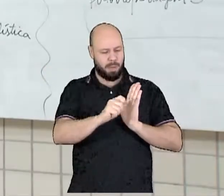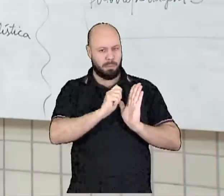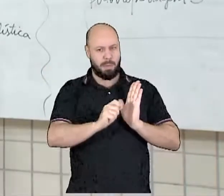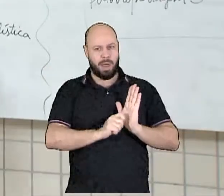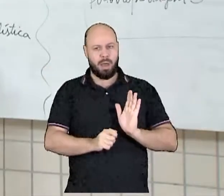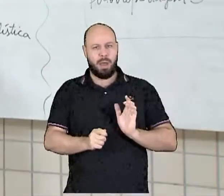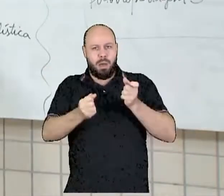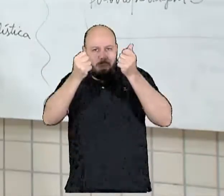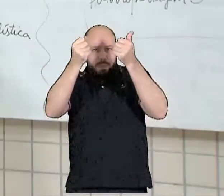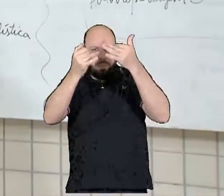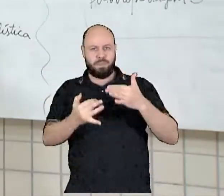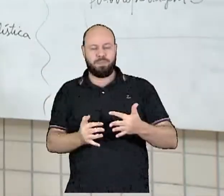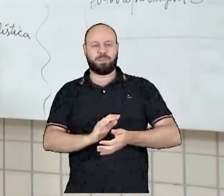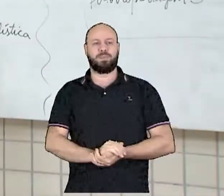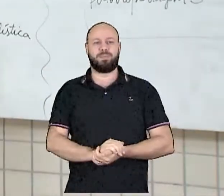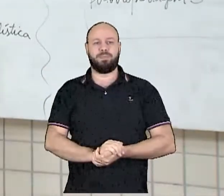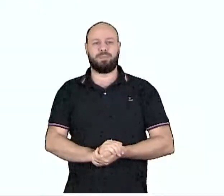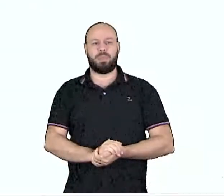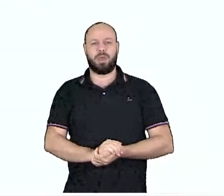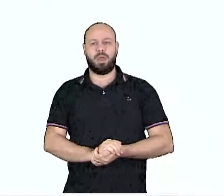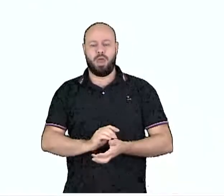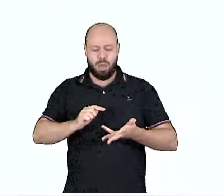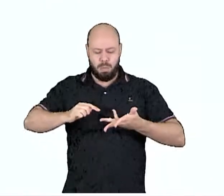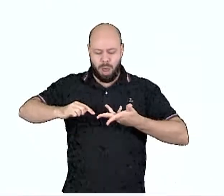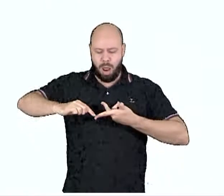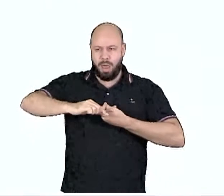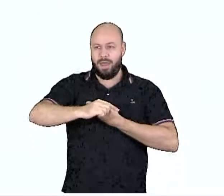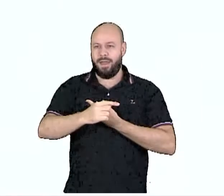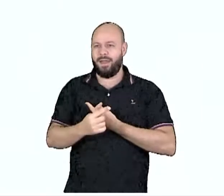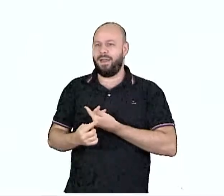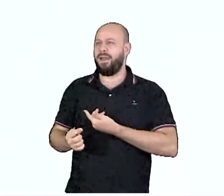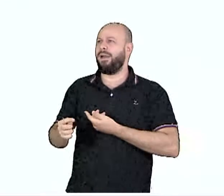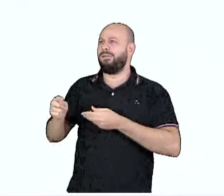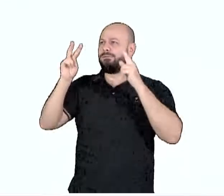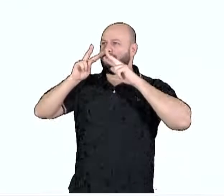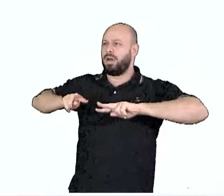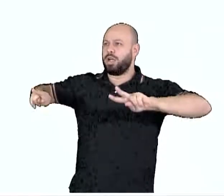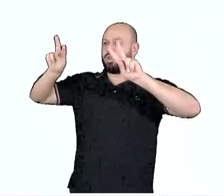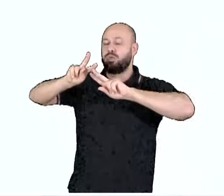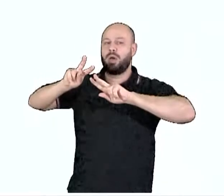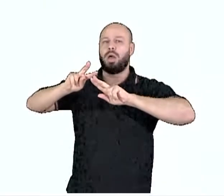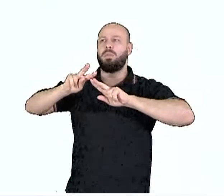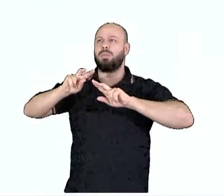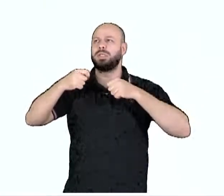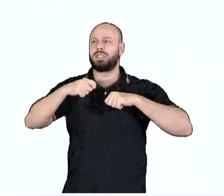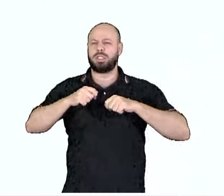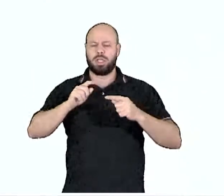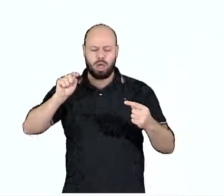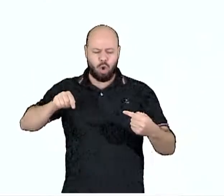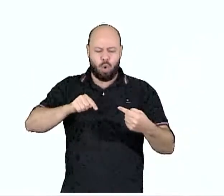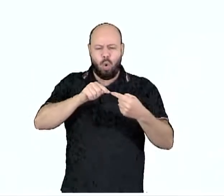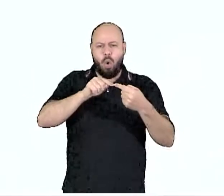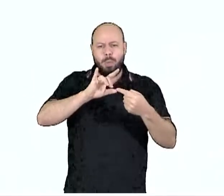o que está na imagem. Os elementos visuais devem ser descritos com objetividade